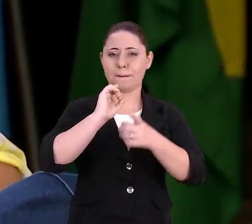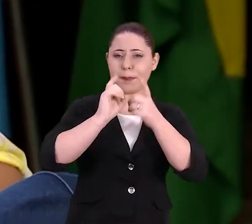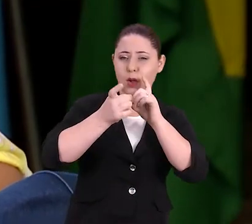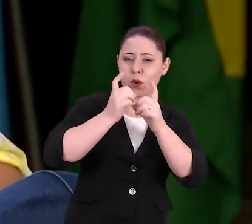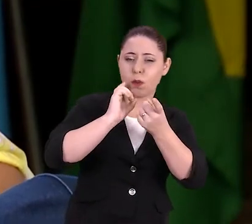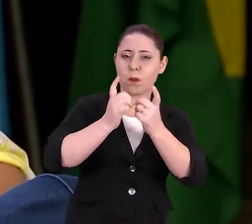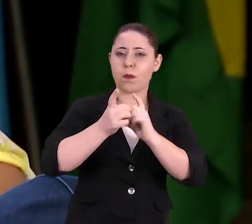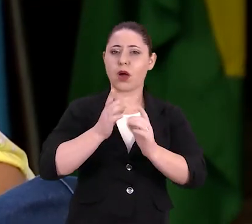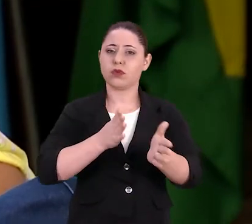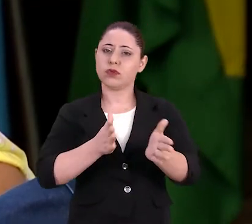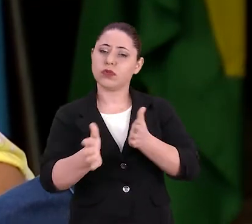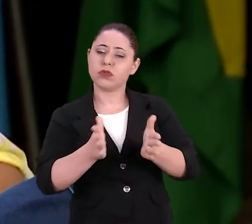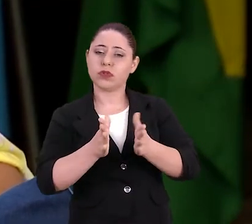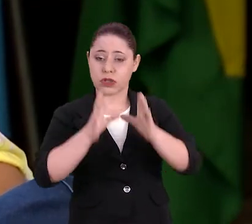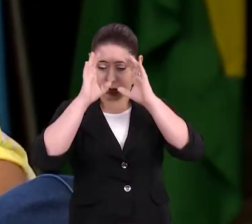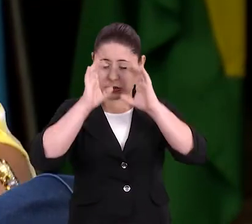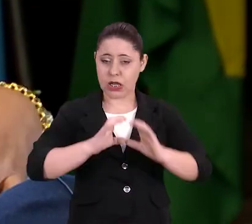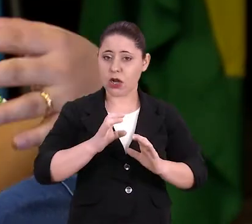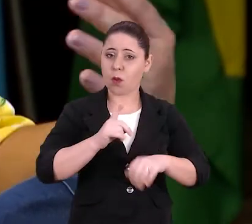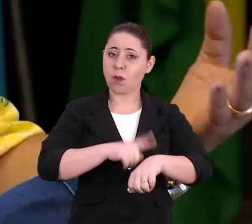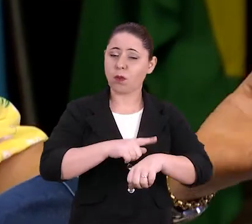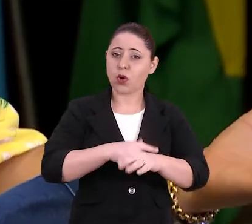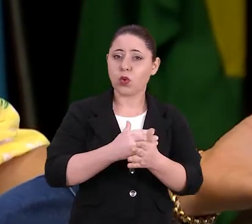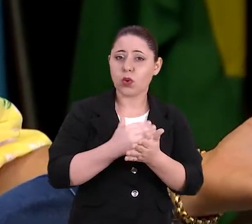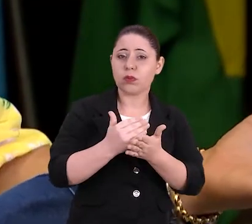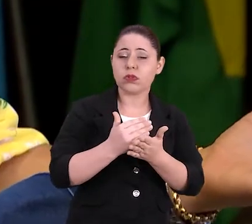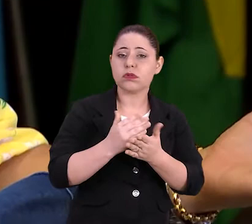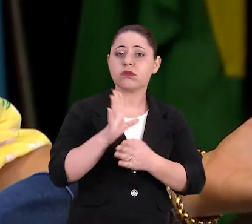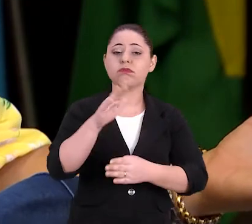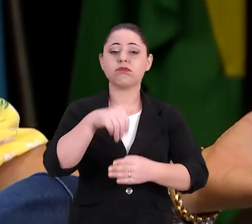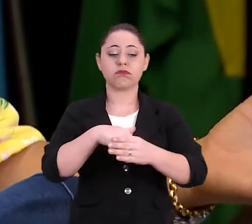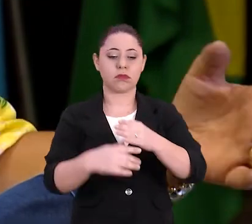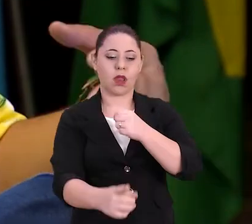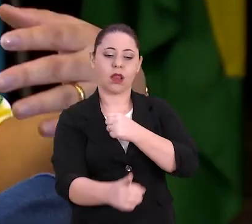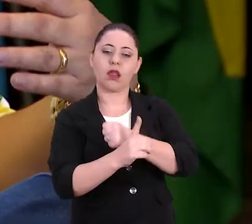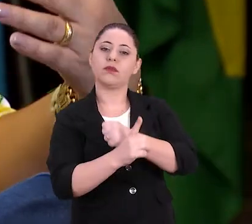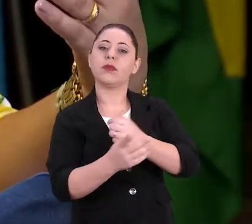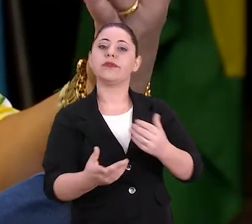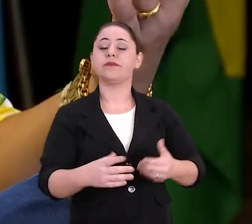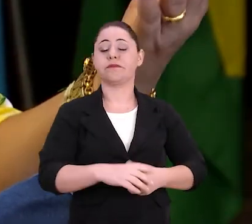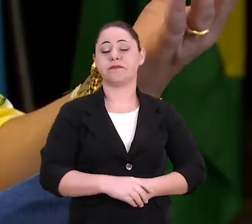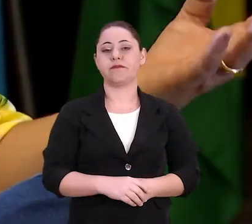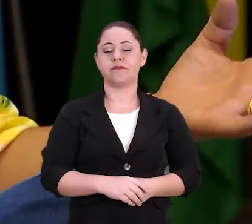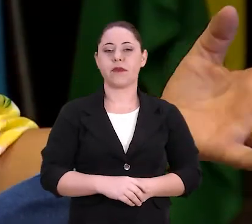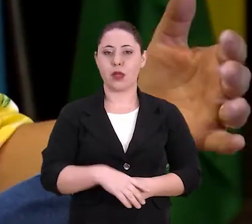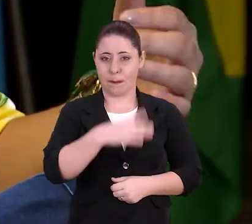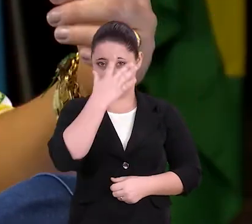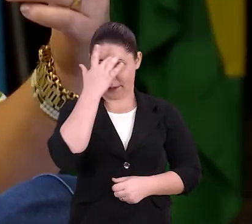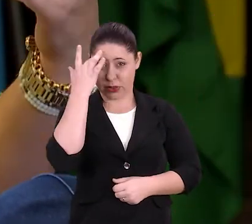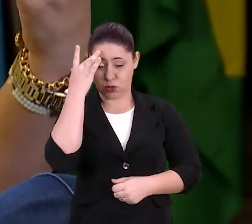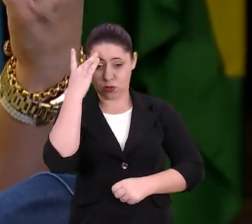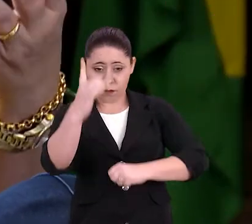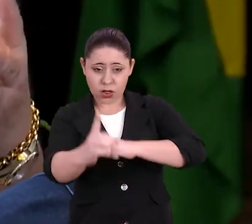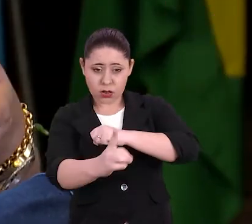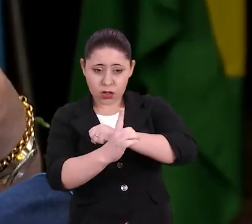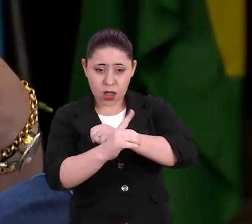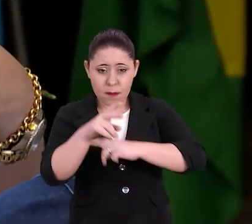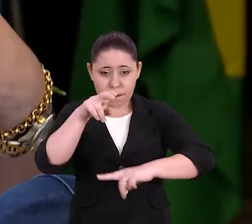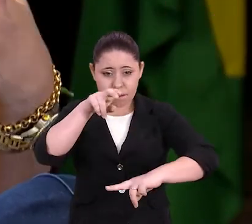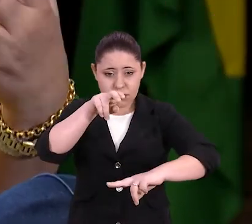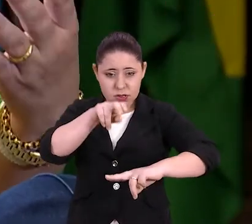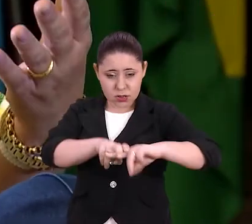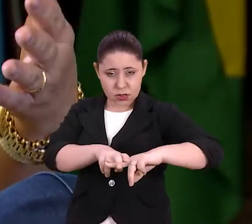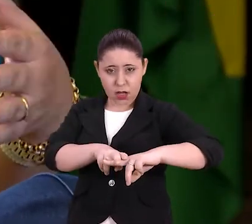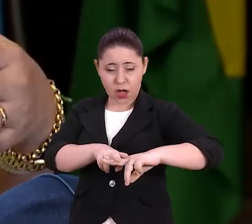a acessibilidade, com o exercício da cidadania desde o momento do atendimento ao eleitor, né? Então, os atendentes, os mesários